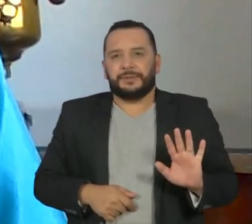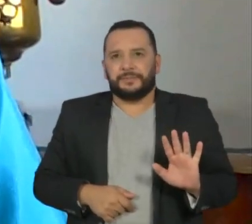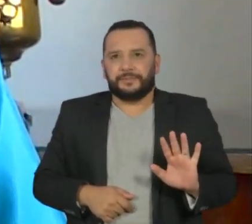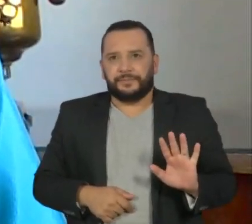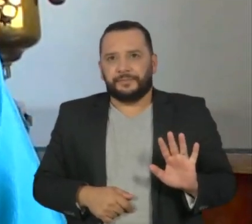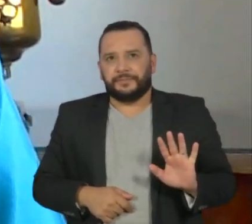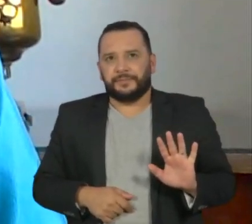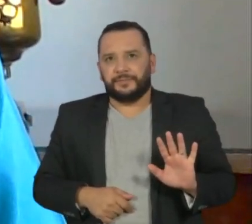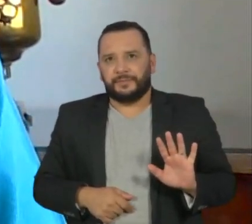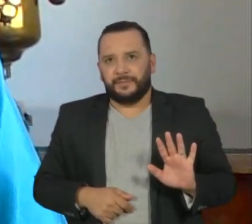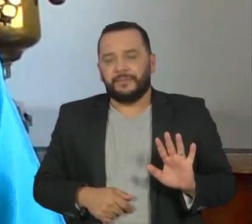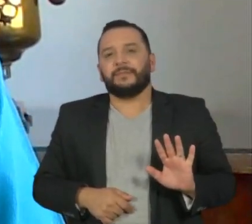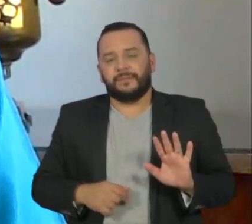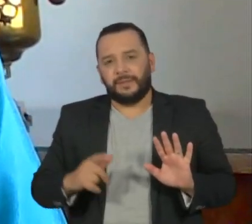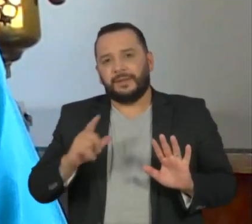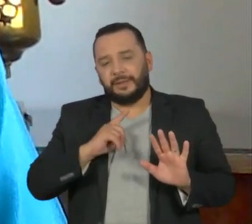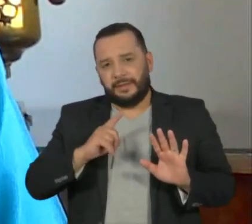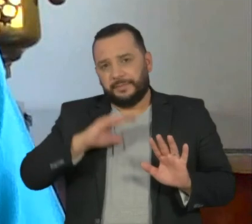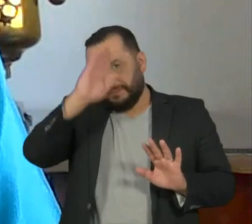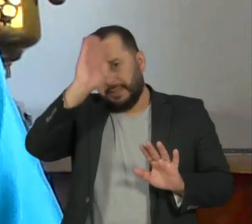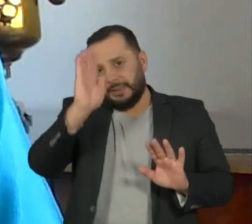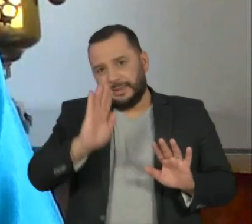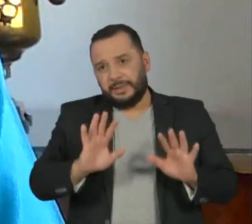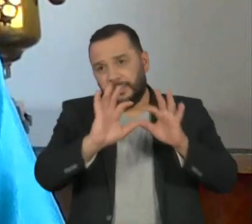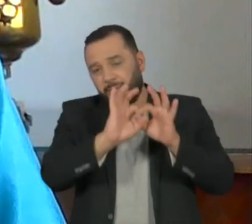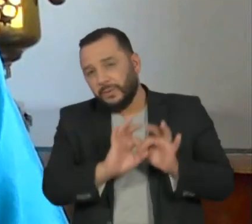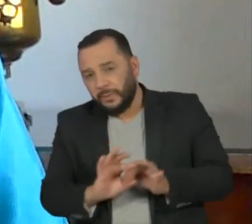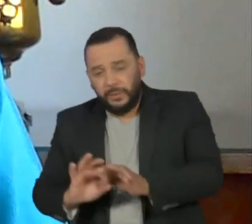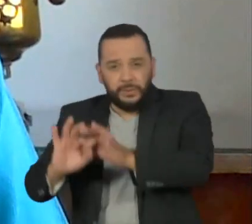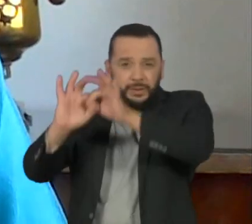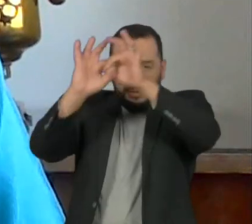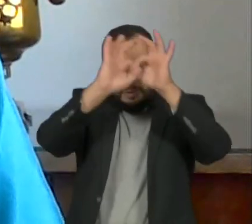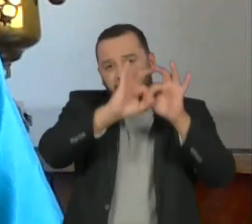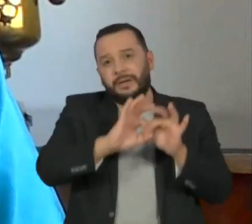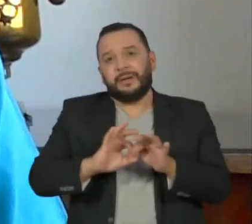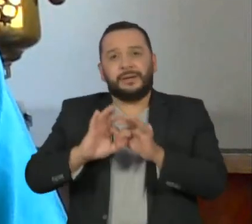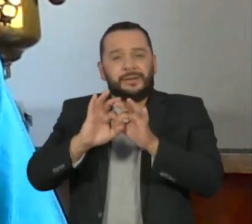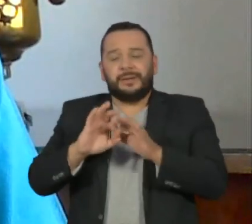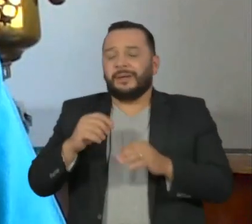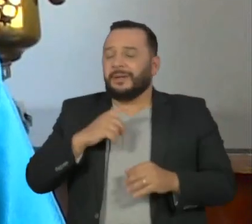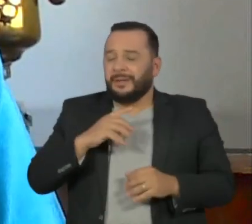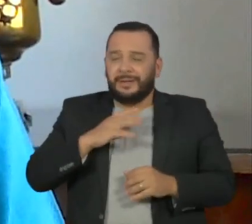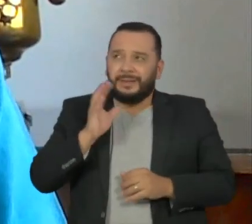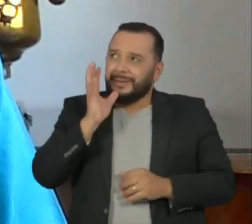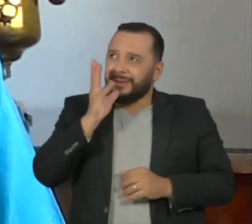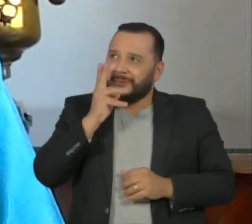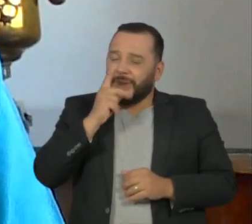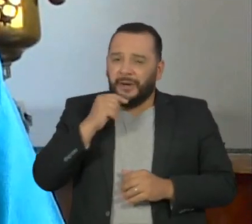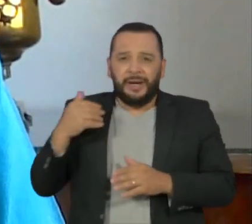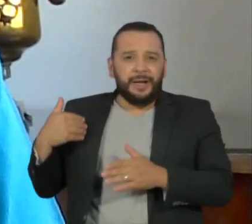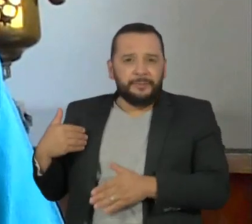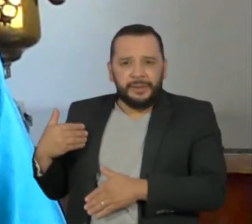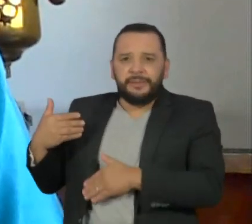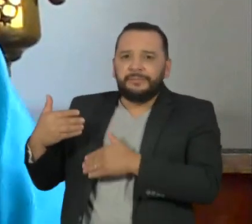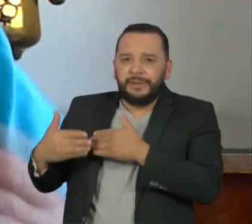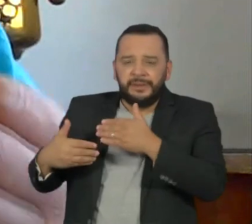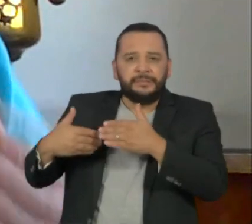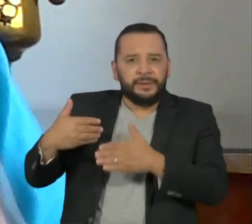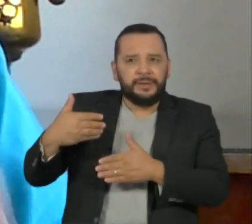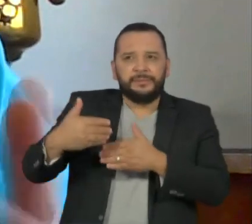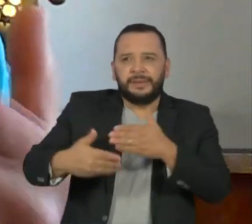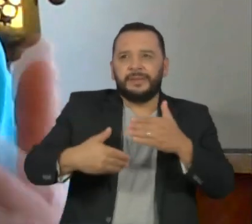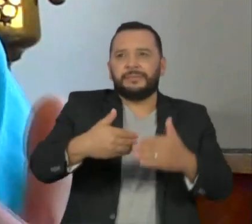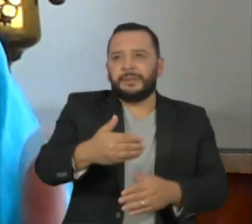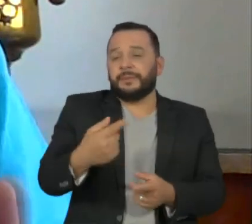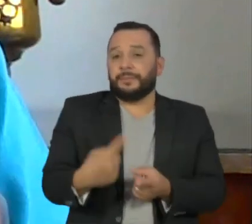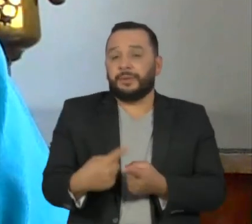O processo de unidade nacional vai se dar muito lentamente, porque convém verificar